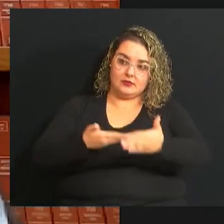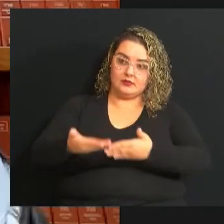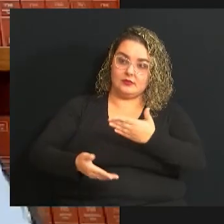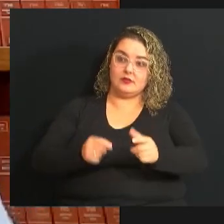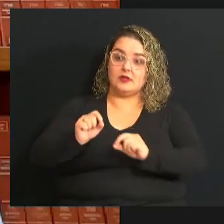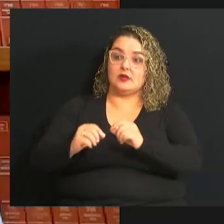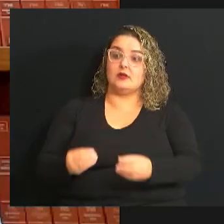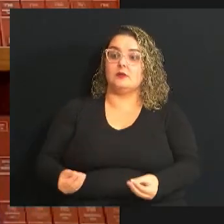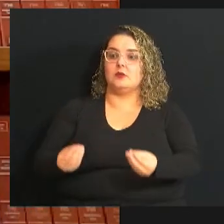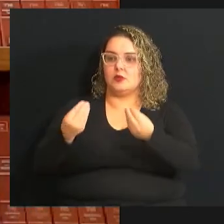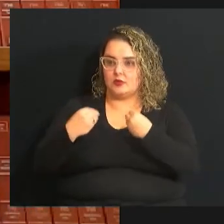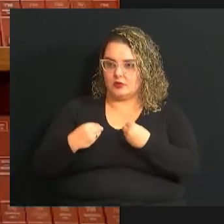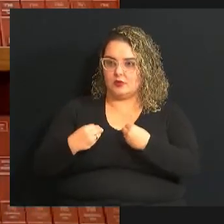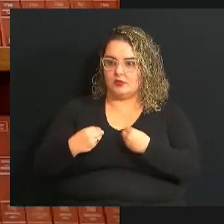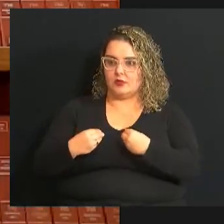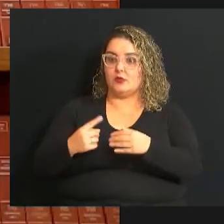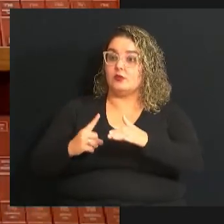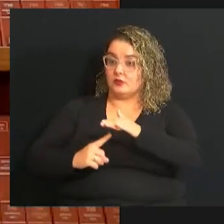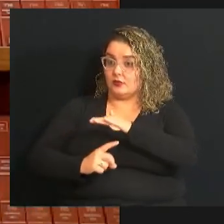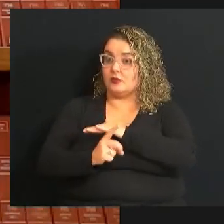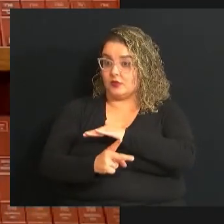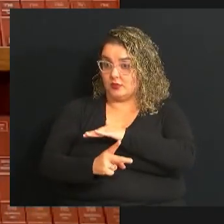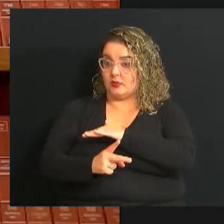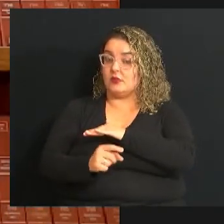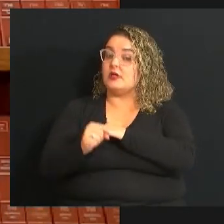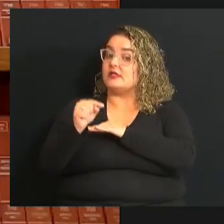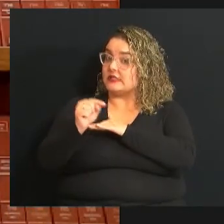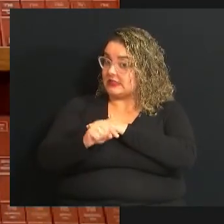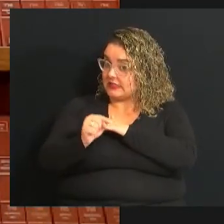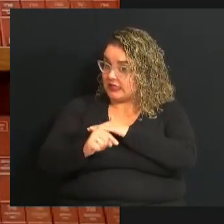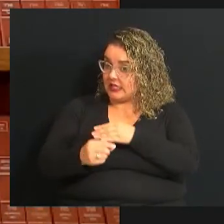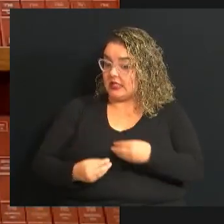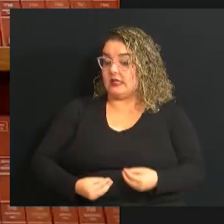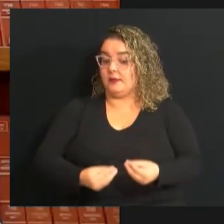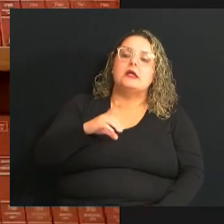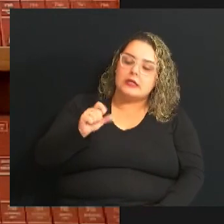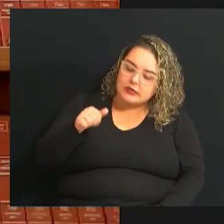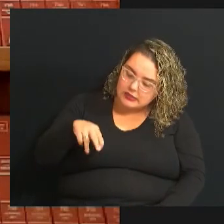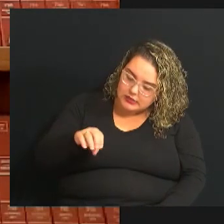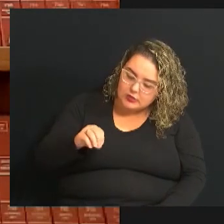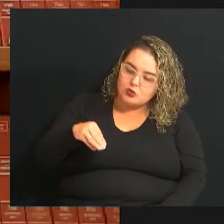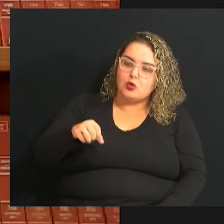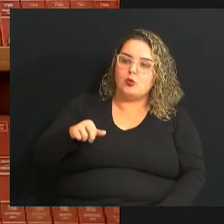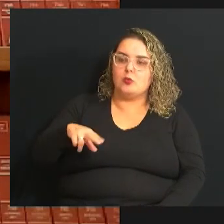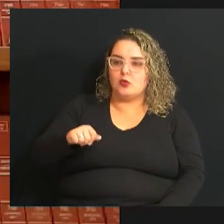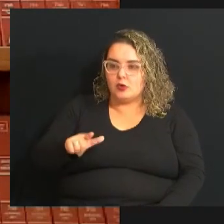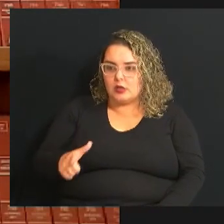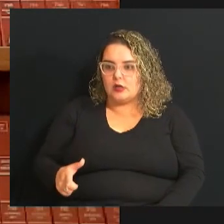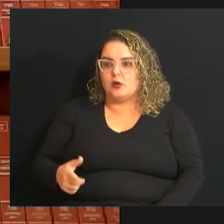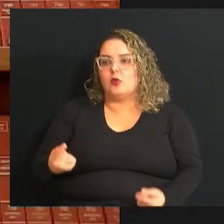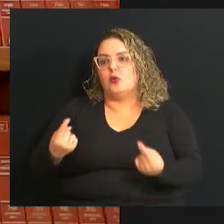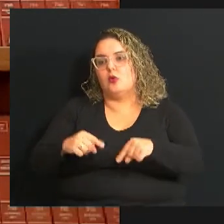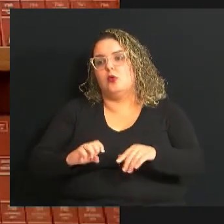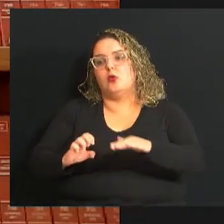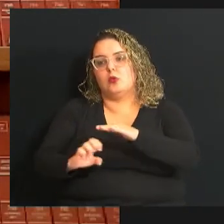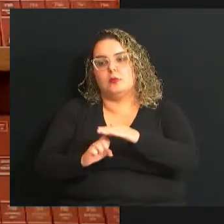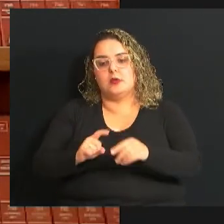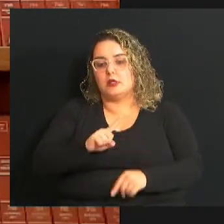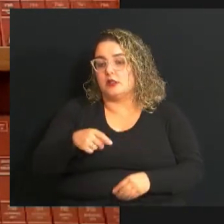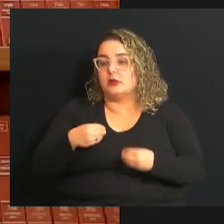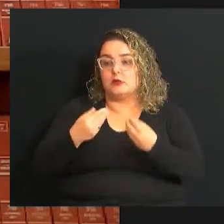falou logo do jogo, né? E tem um telão montado lá no Largo do Rosário, a gente viu que o entrevistado já estava de máscara. É por isso, se você